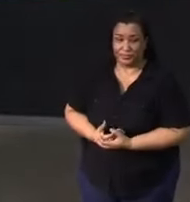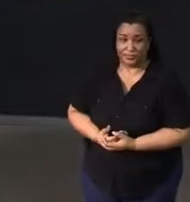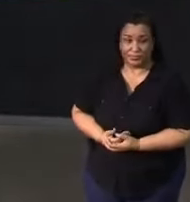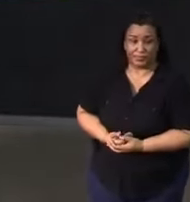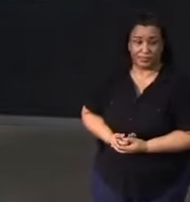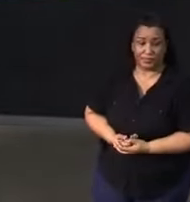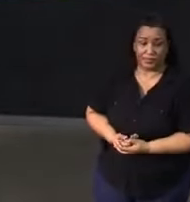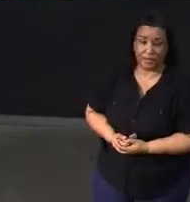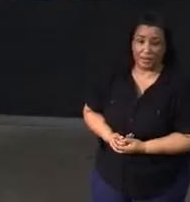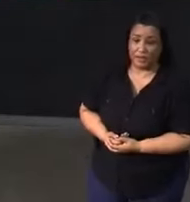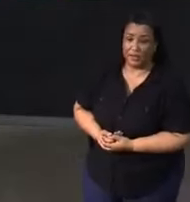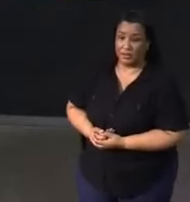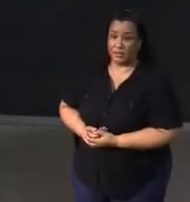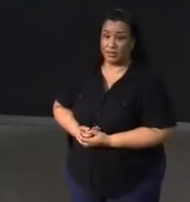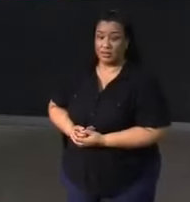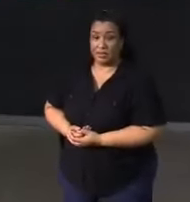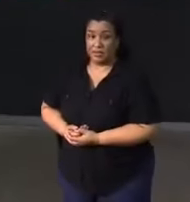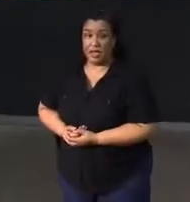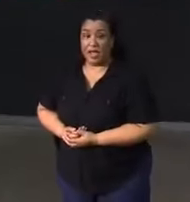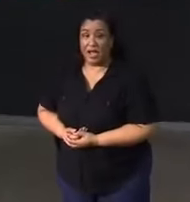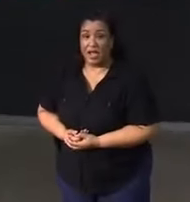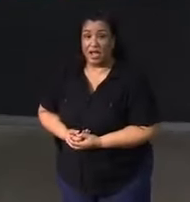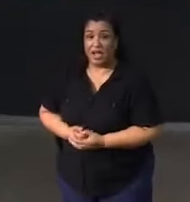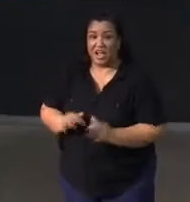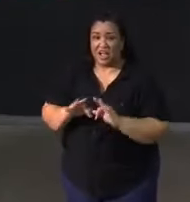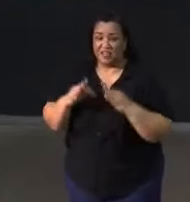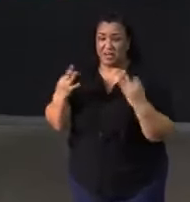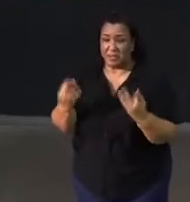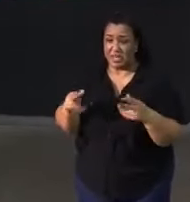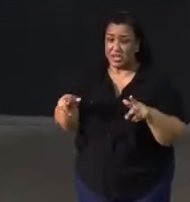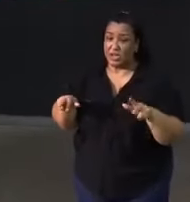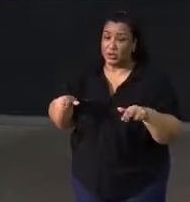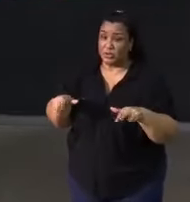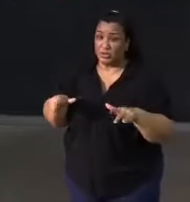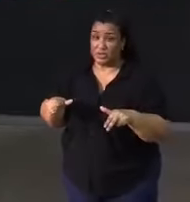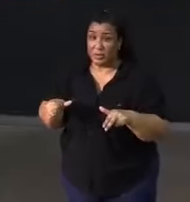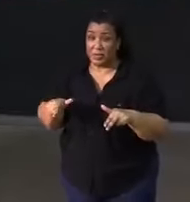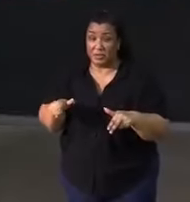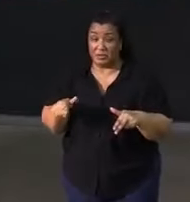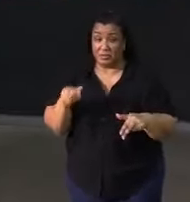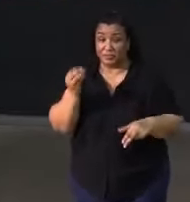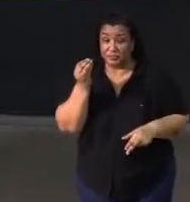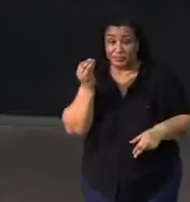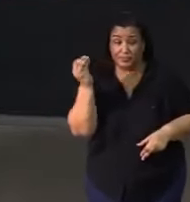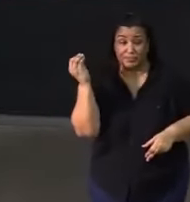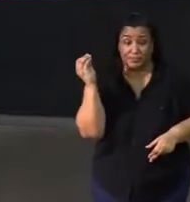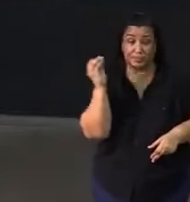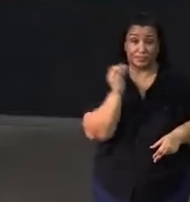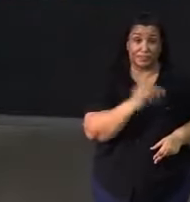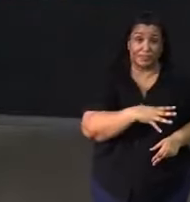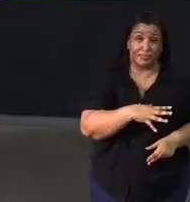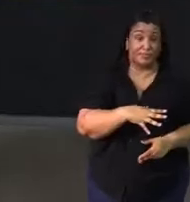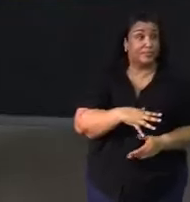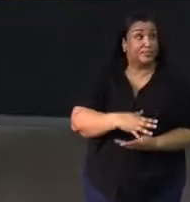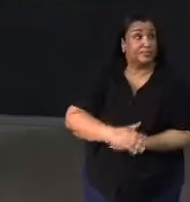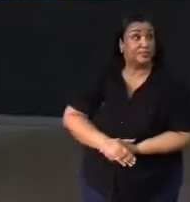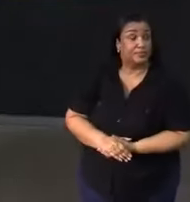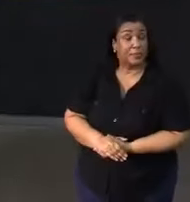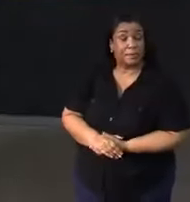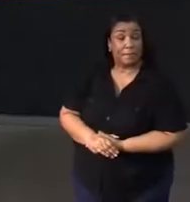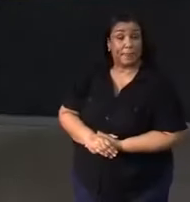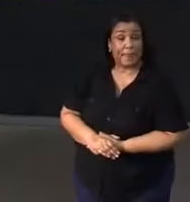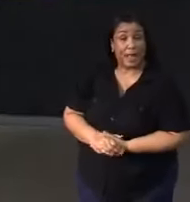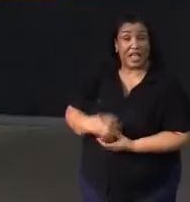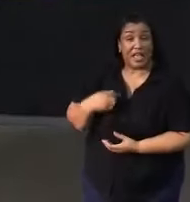Então ele é completamente desprezado pelos seus irmãos, e quem sabe na cabeça de José, aqui estou